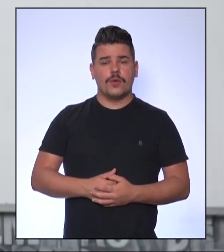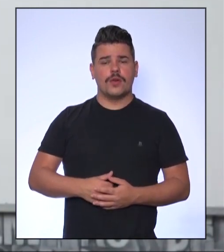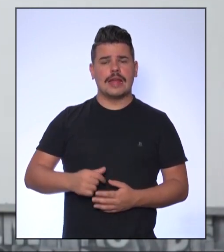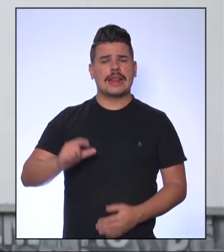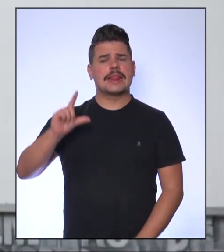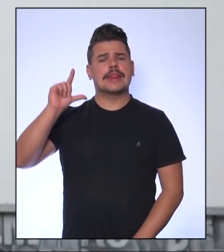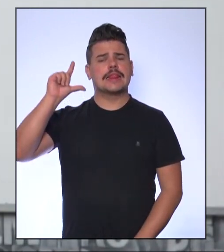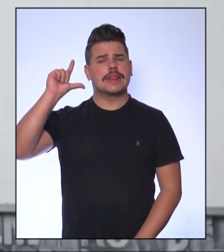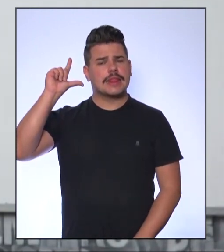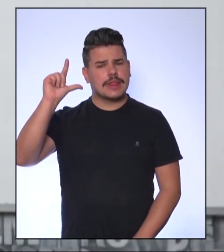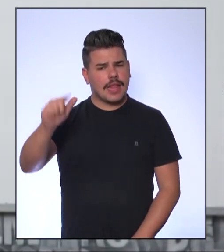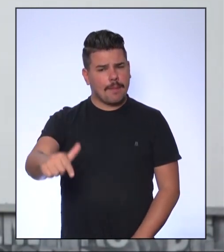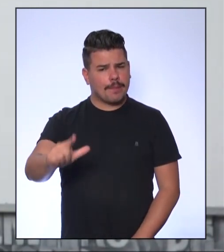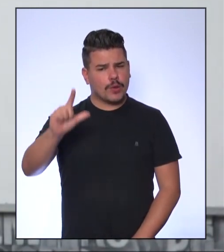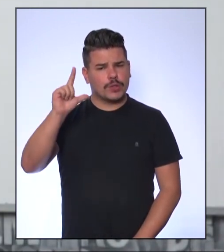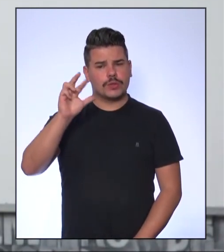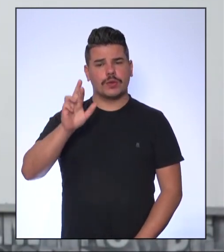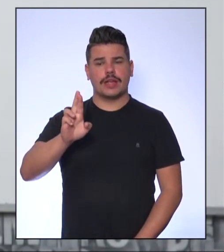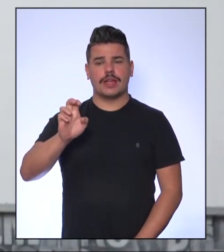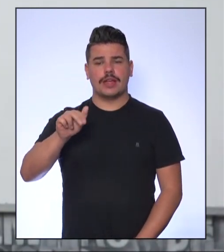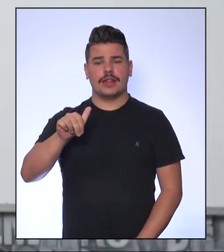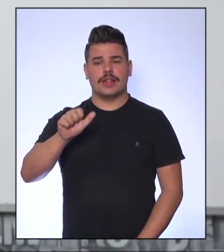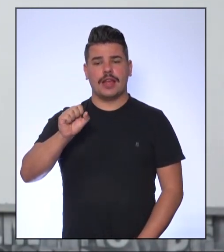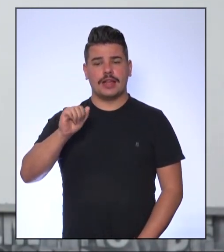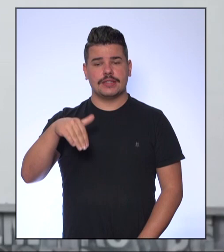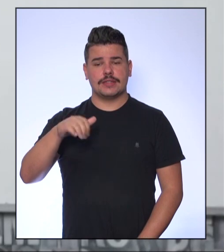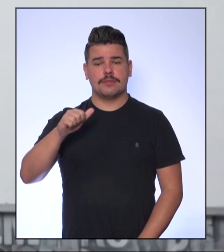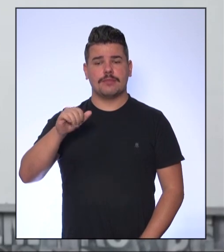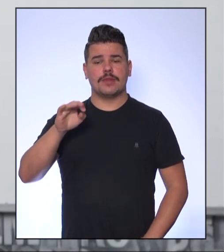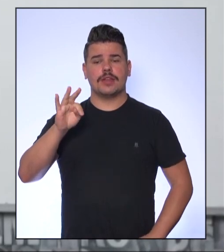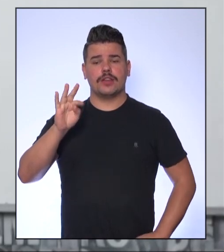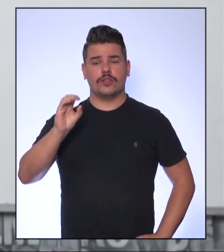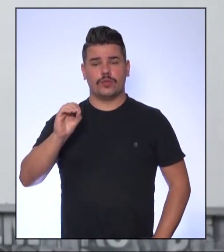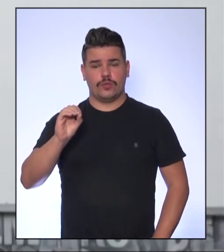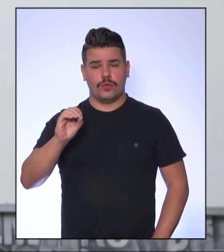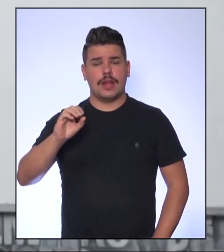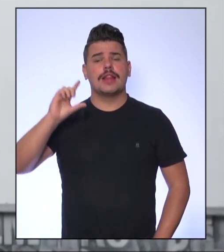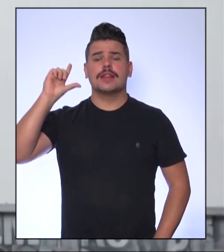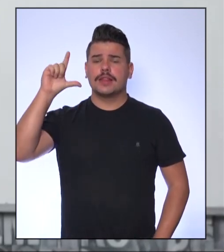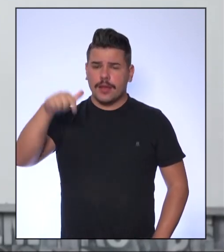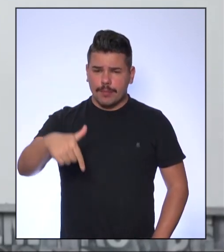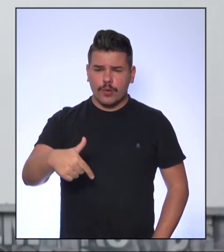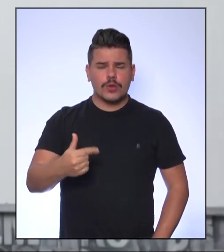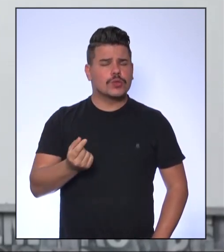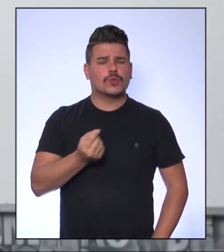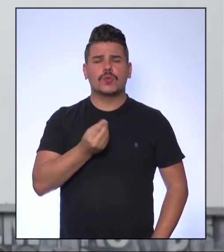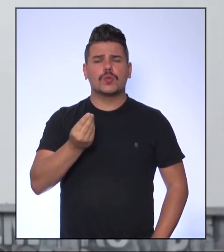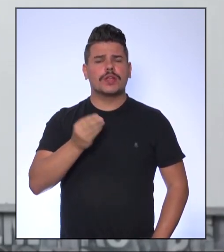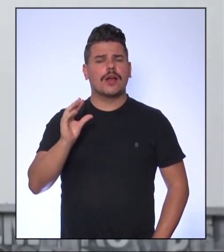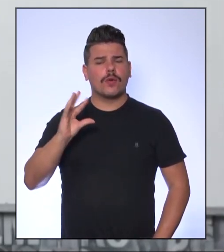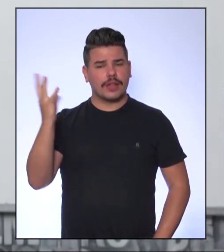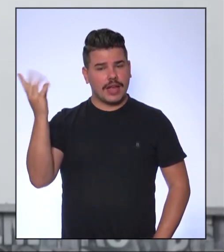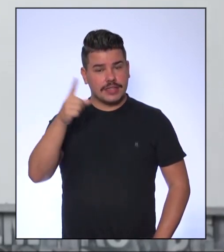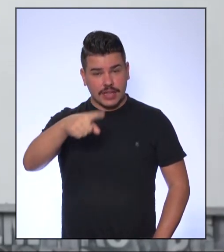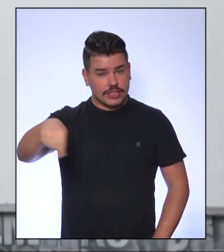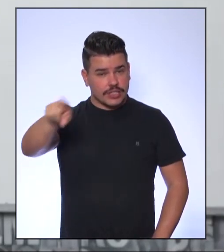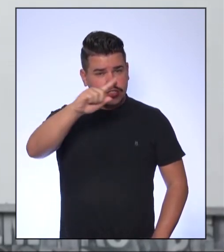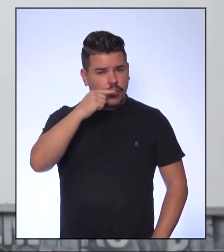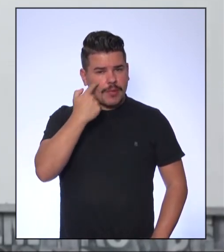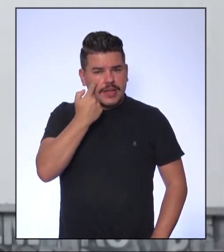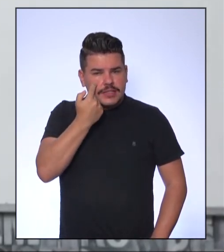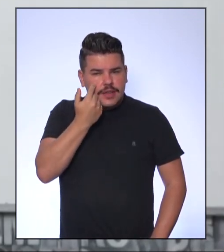do Renascimento. Não é? Olha que interessante. Depois do Renascimento, nós vamos começar a observar